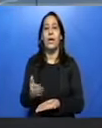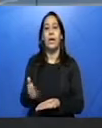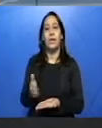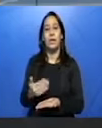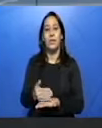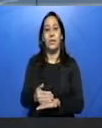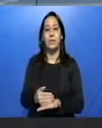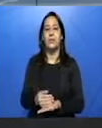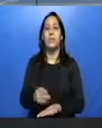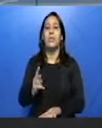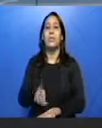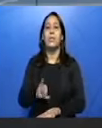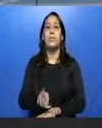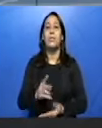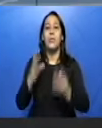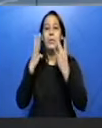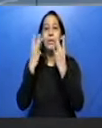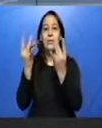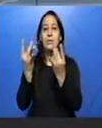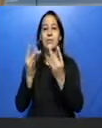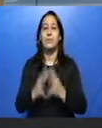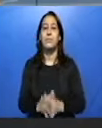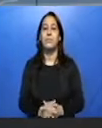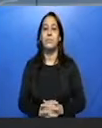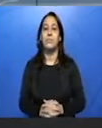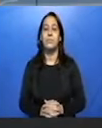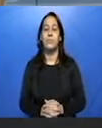e sempre a sua atenção.